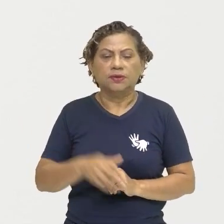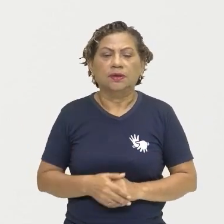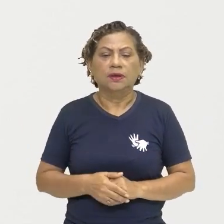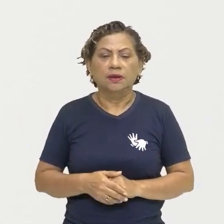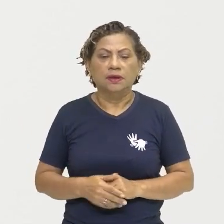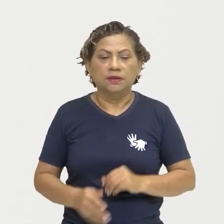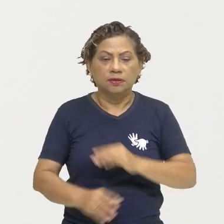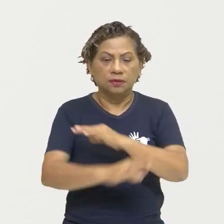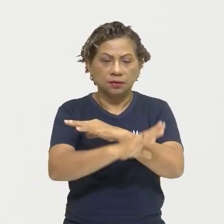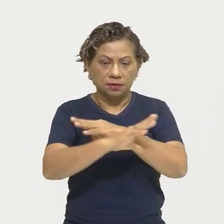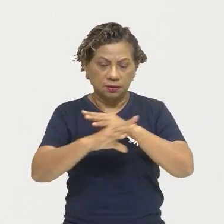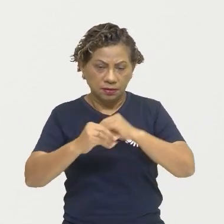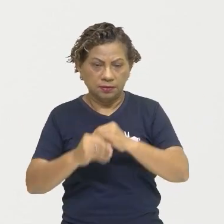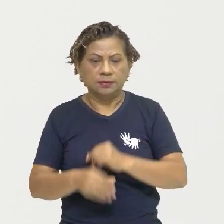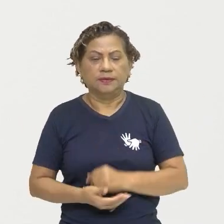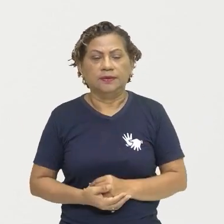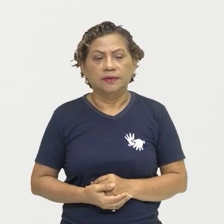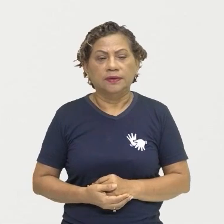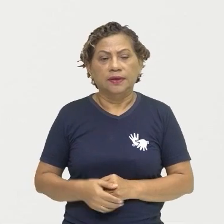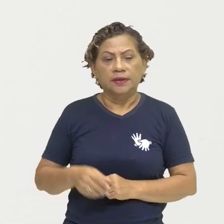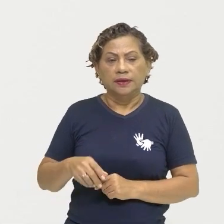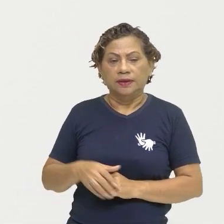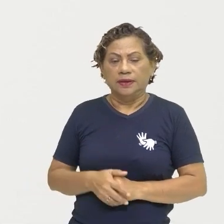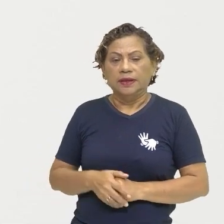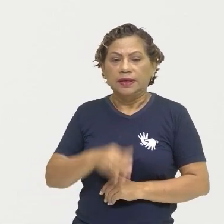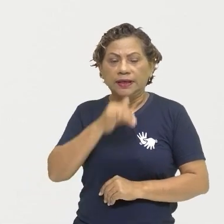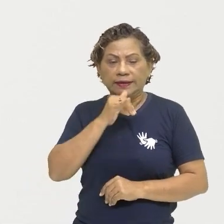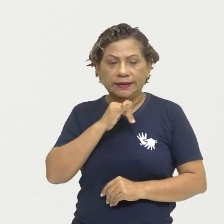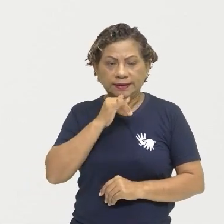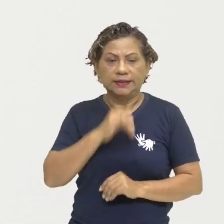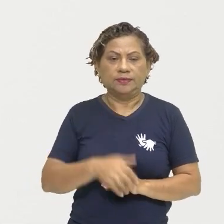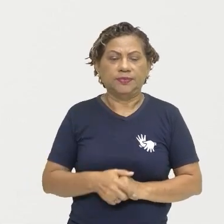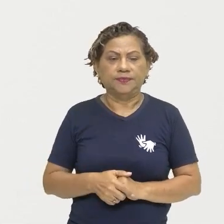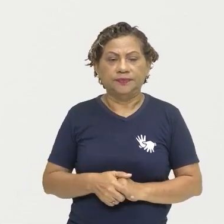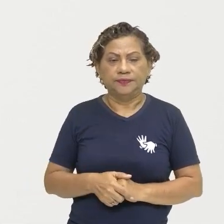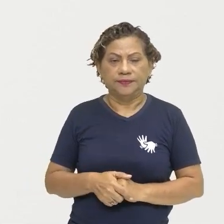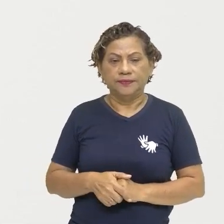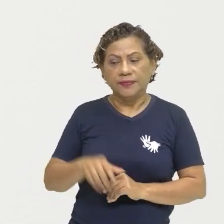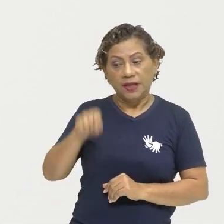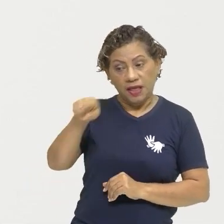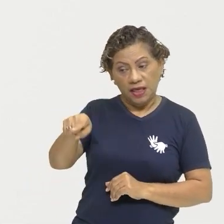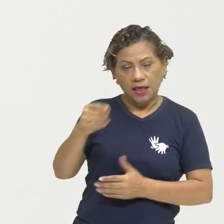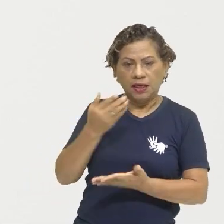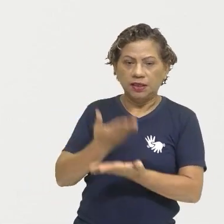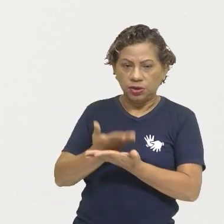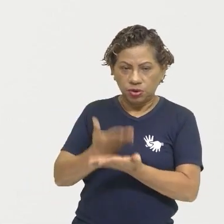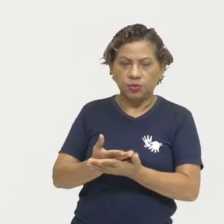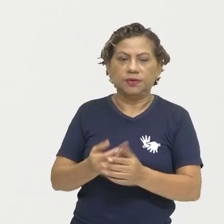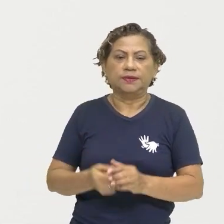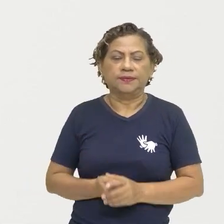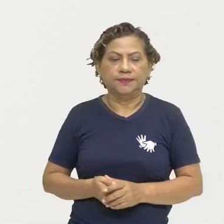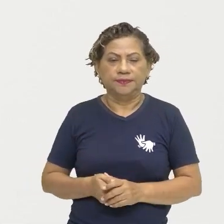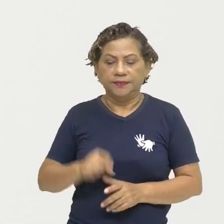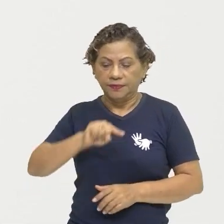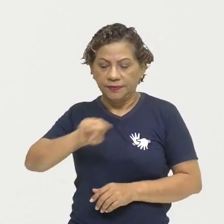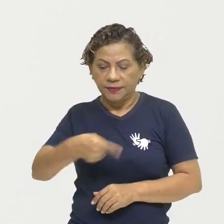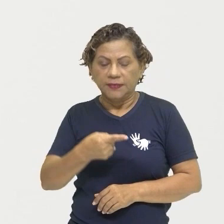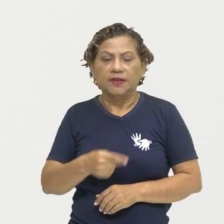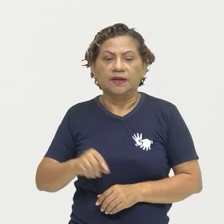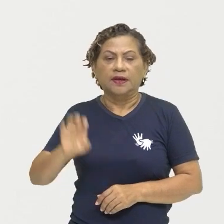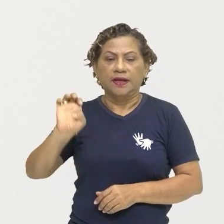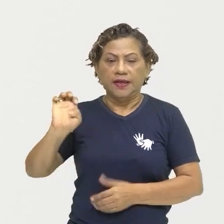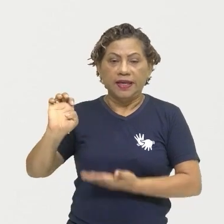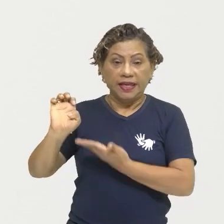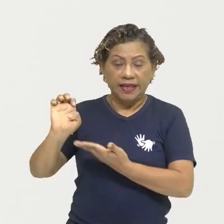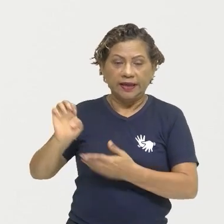conjunção aditiva. Ele estuda, ou melhor, quando eu quiser dar ênfase, né? Ele estuda e trabalha